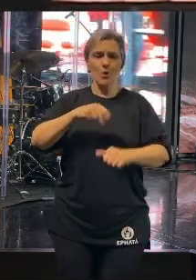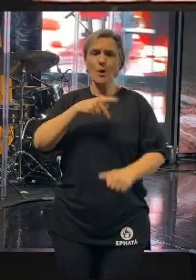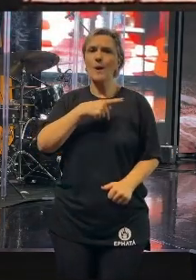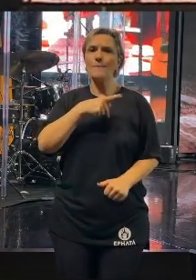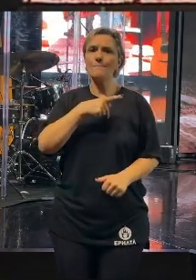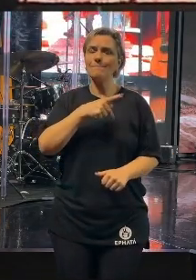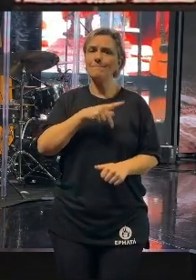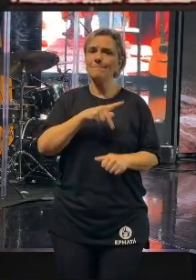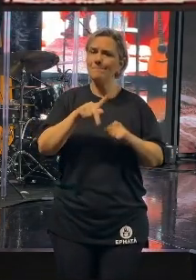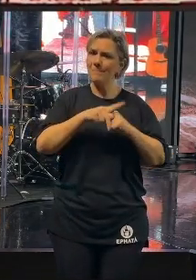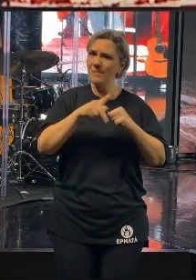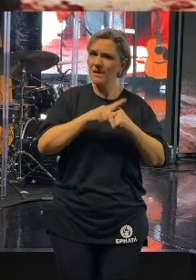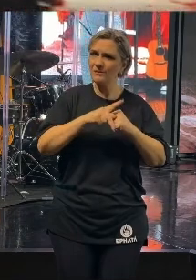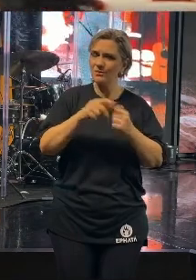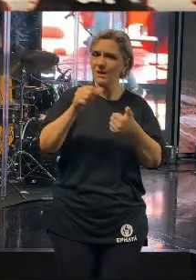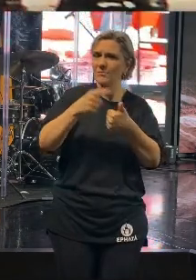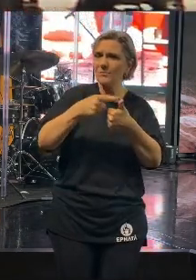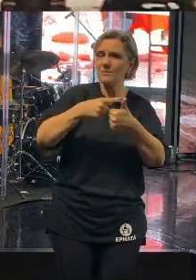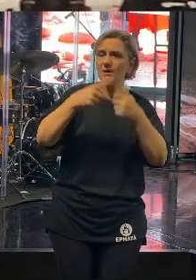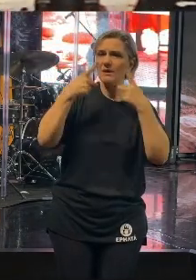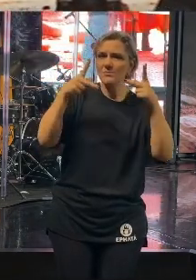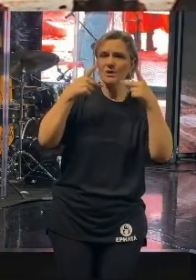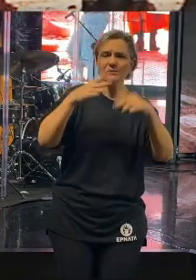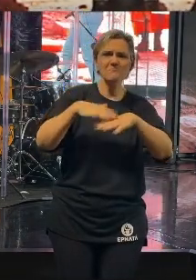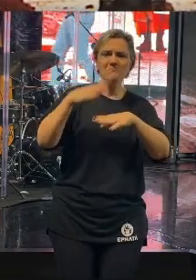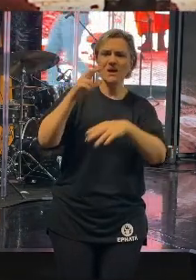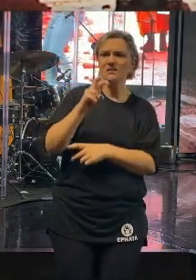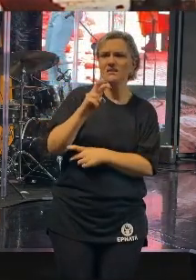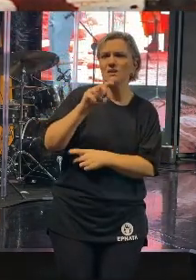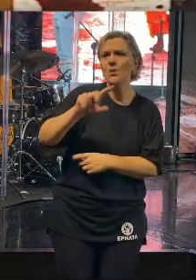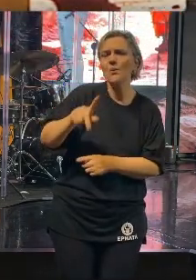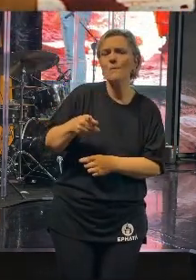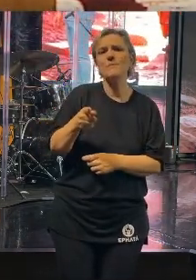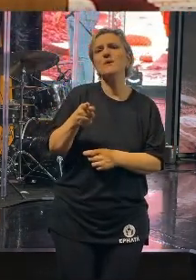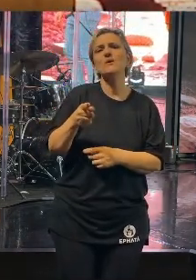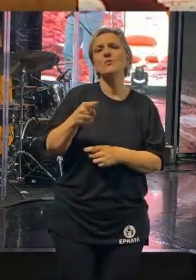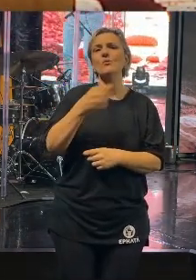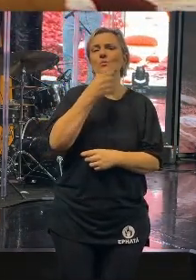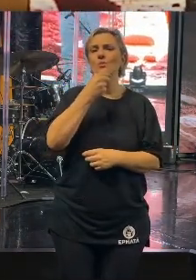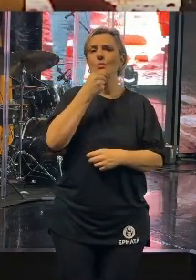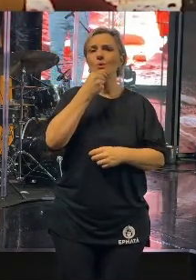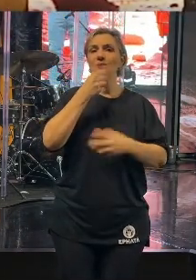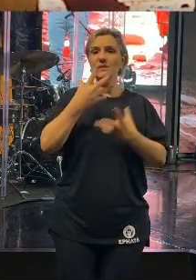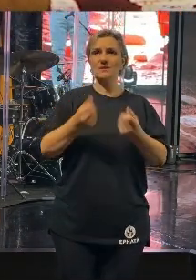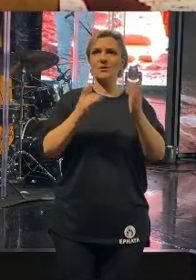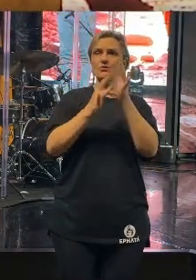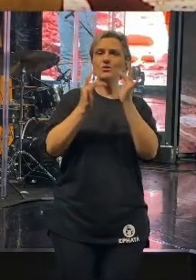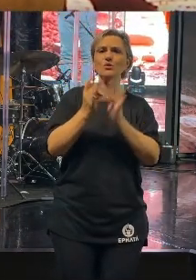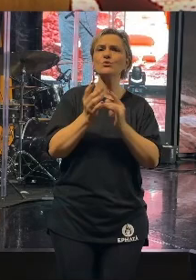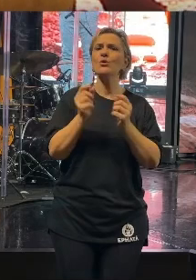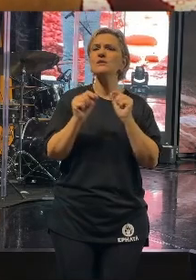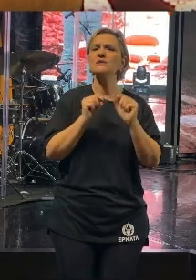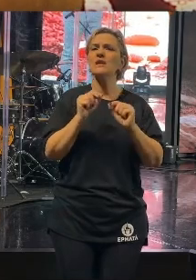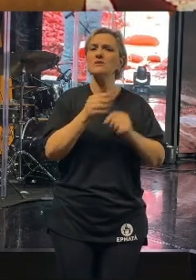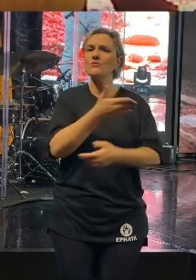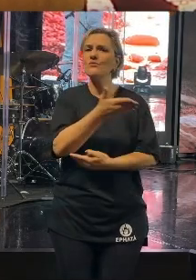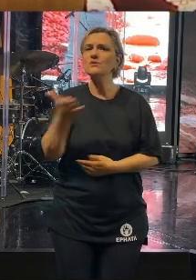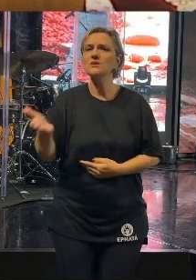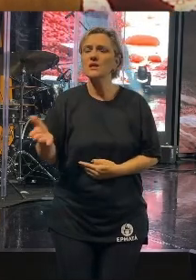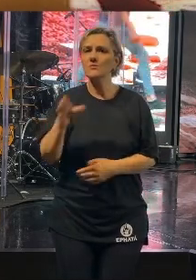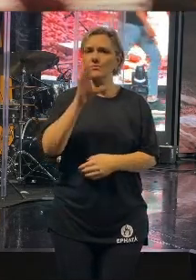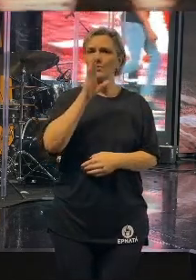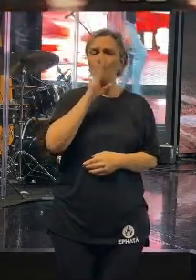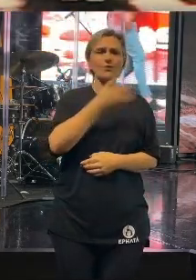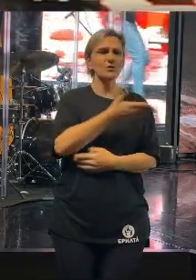sua primeira pregação mais de 5.000 homens se converteram ao Senhor. Quem são vocês para nos calar? Vocês